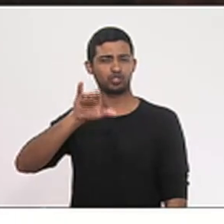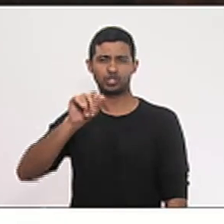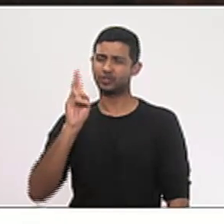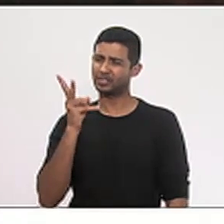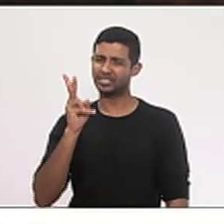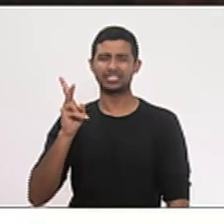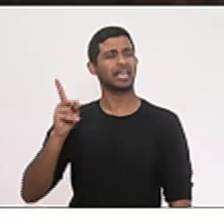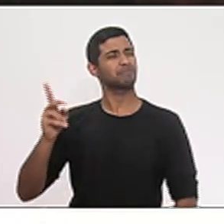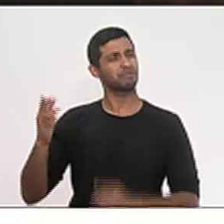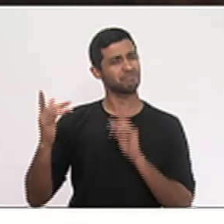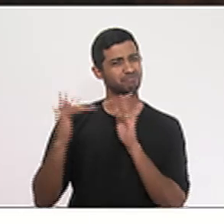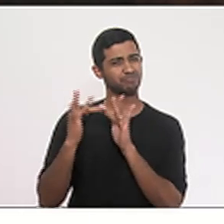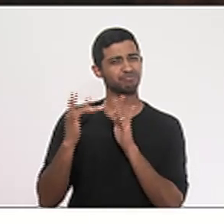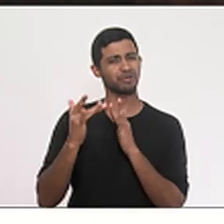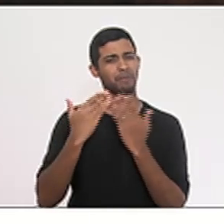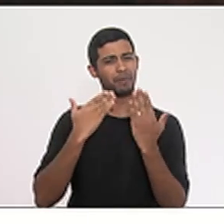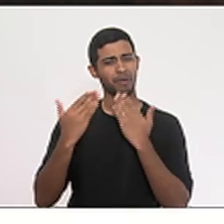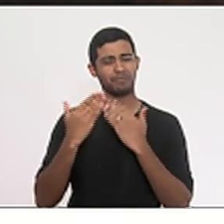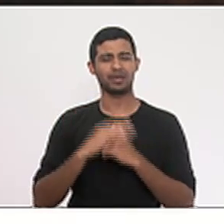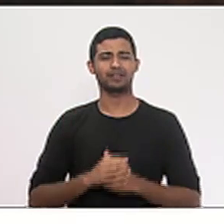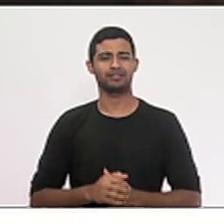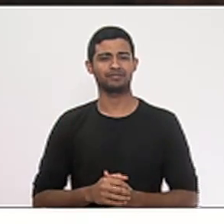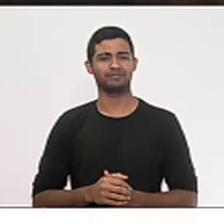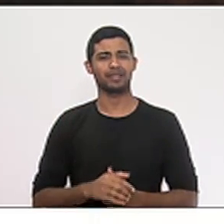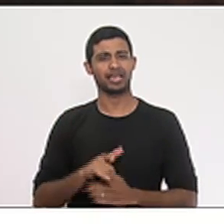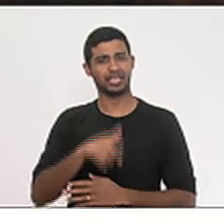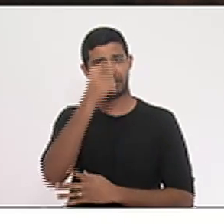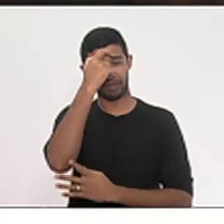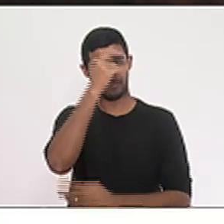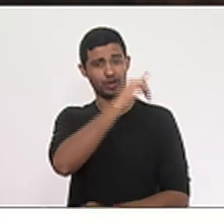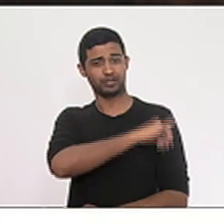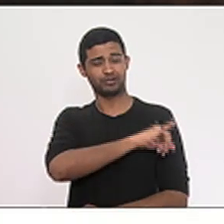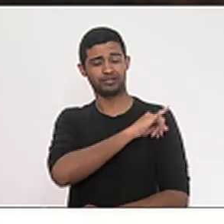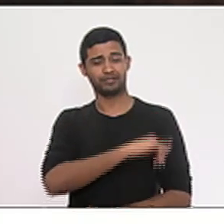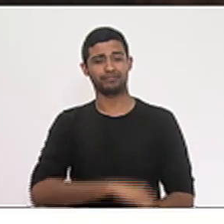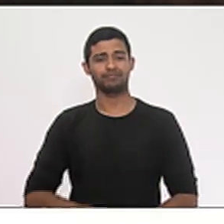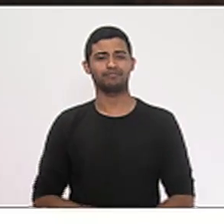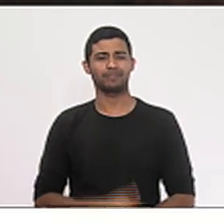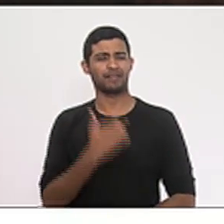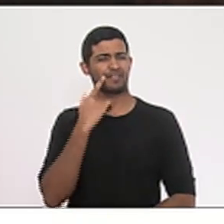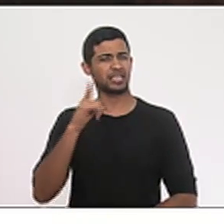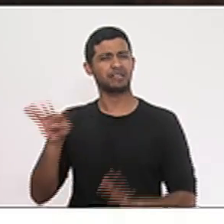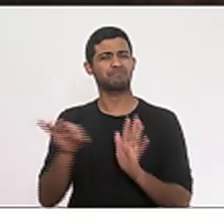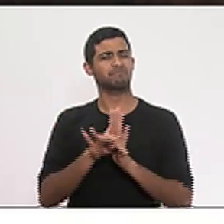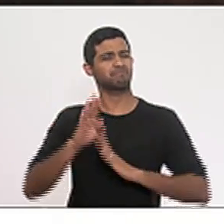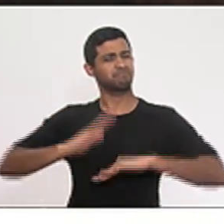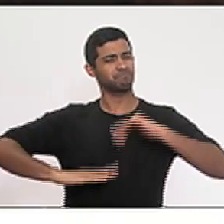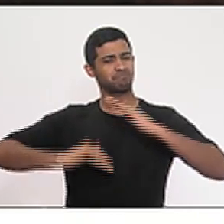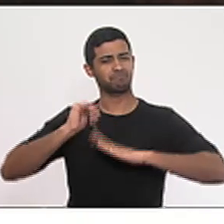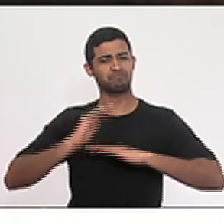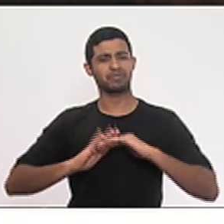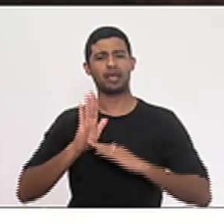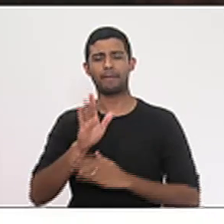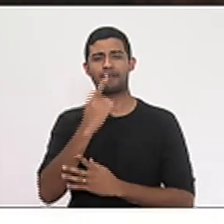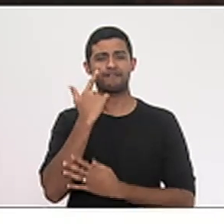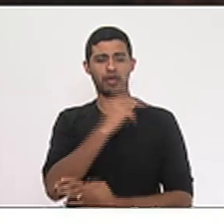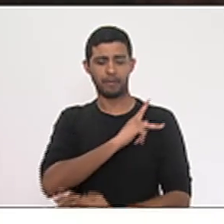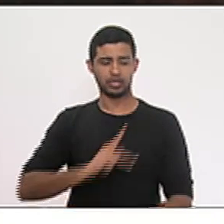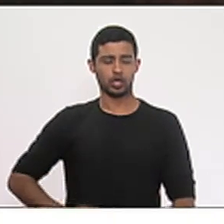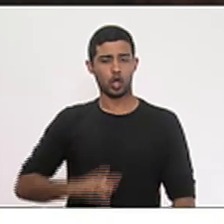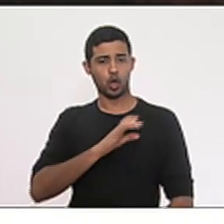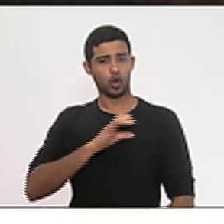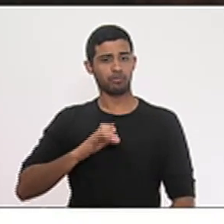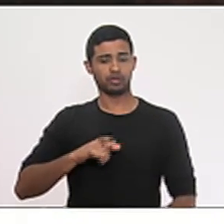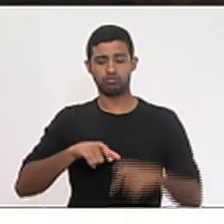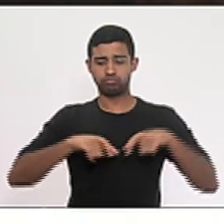Municipal. Uma perca para a memória do nosso Estado. Enfim, um grande técnico. Mas a gente presidiu a Comissão de Saneamento